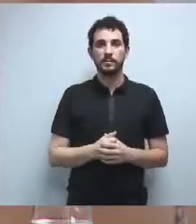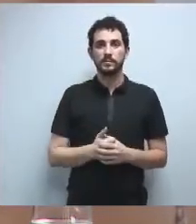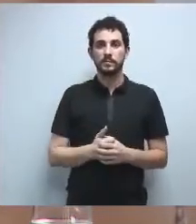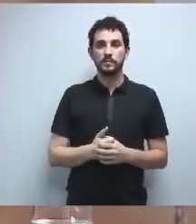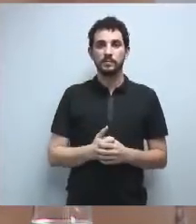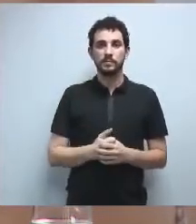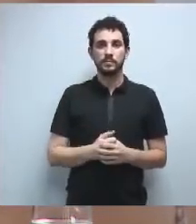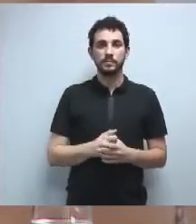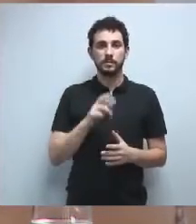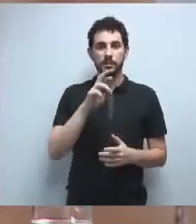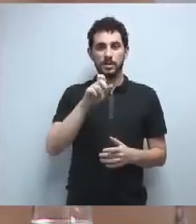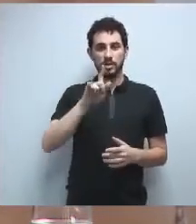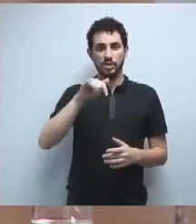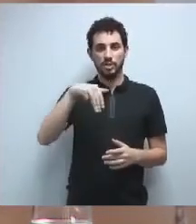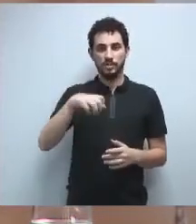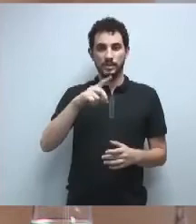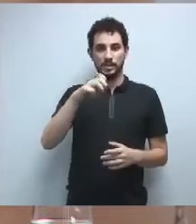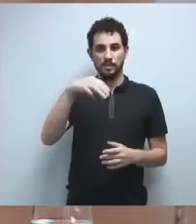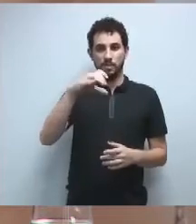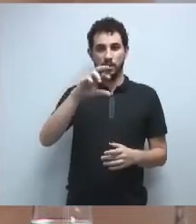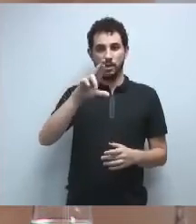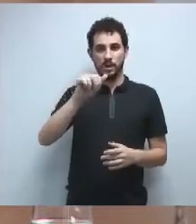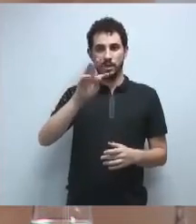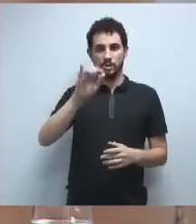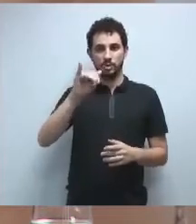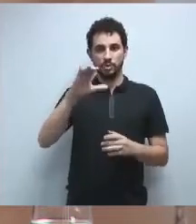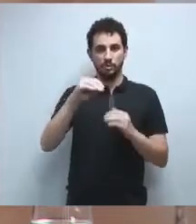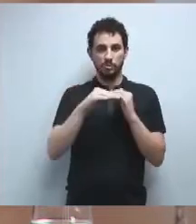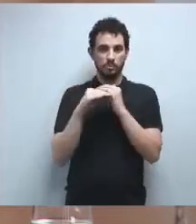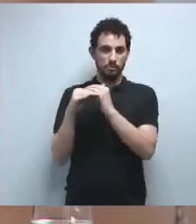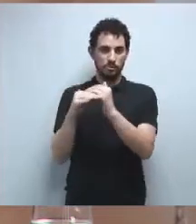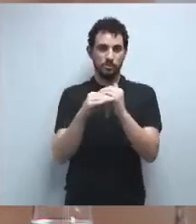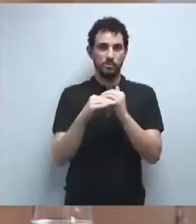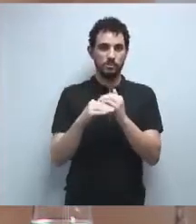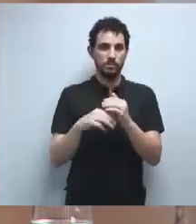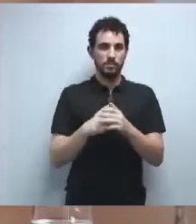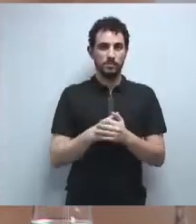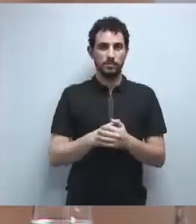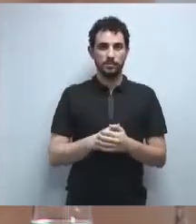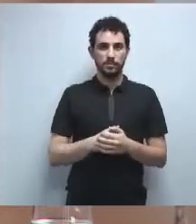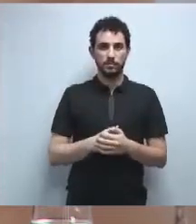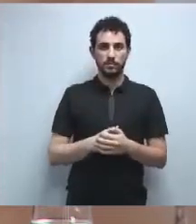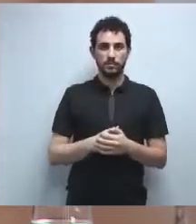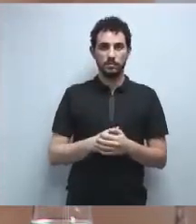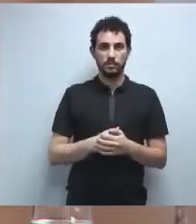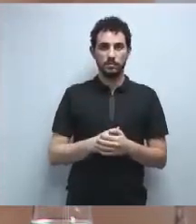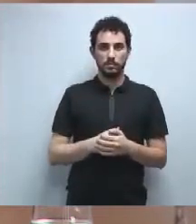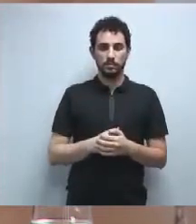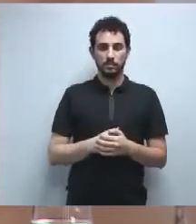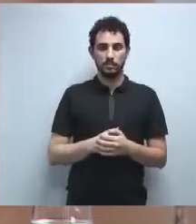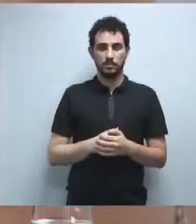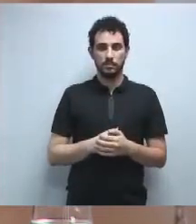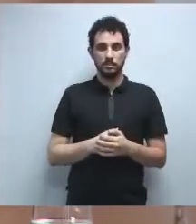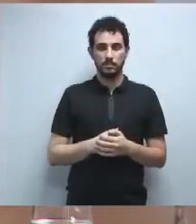o regime democrático que é do texto constitucional